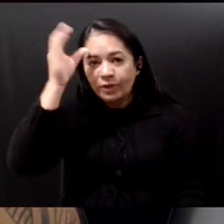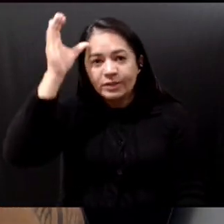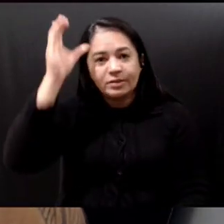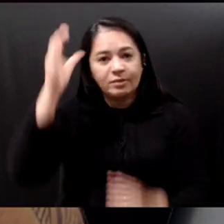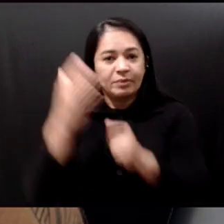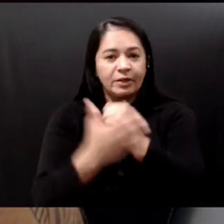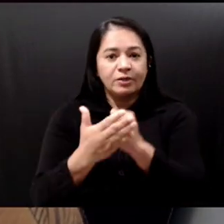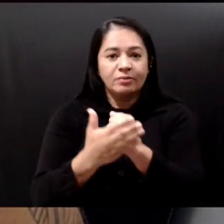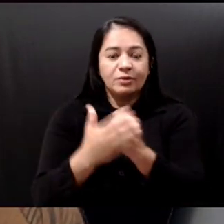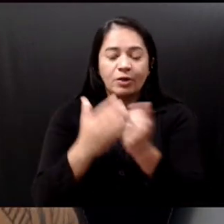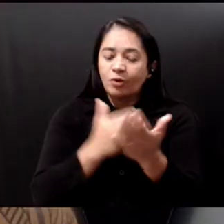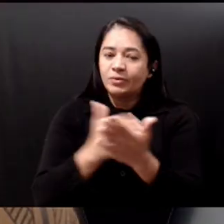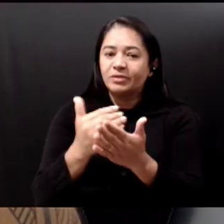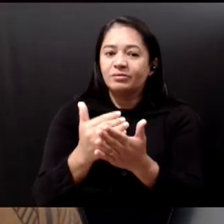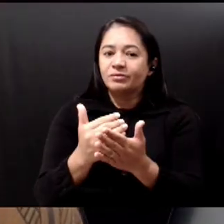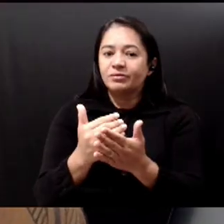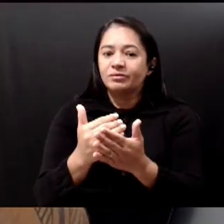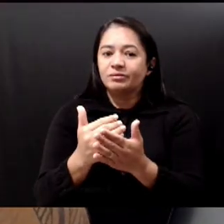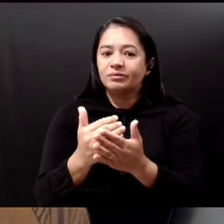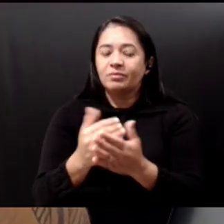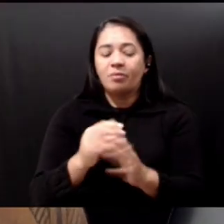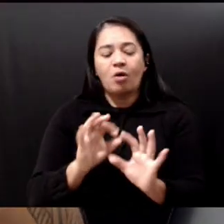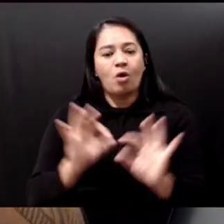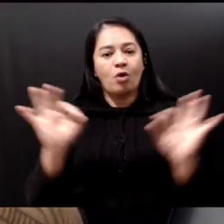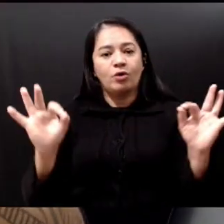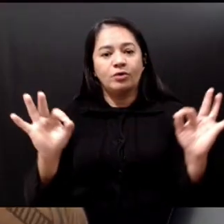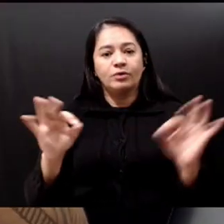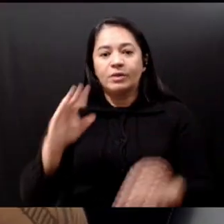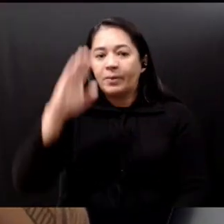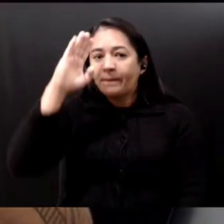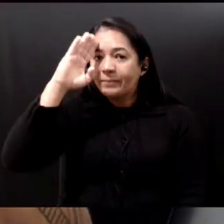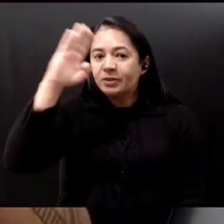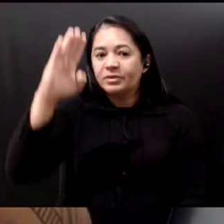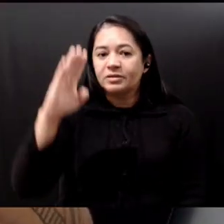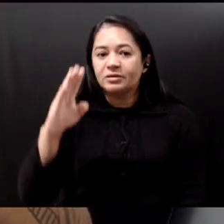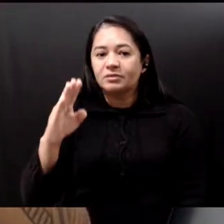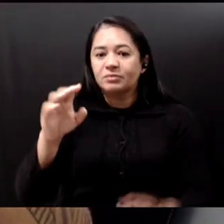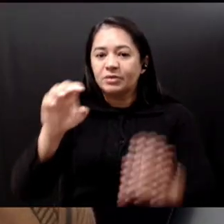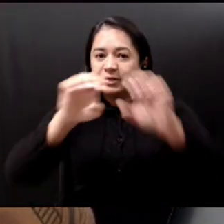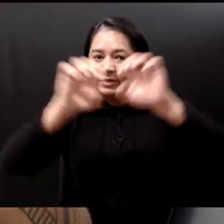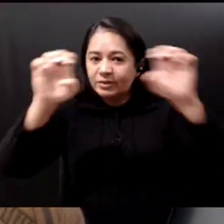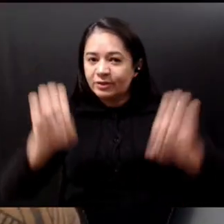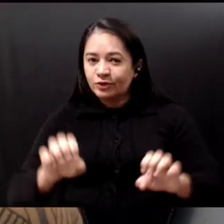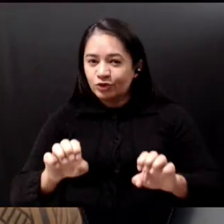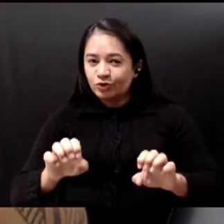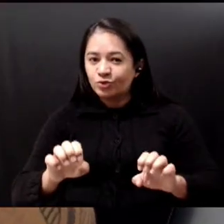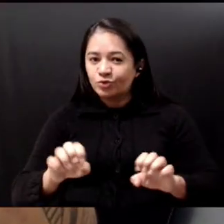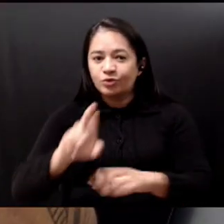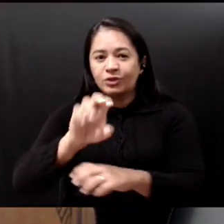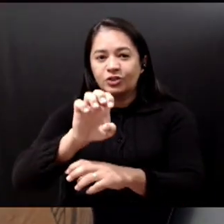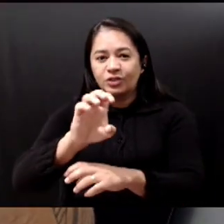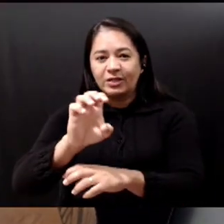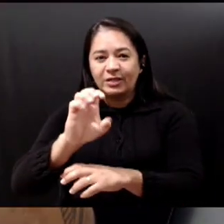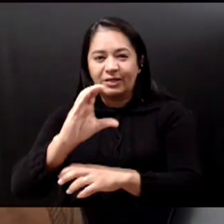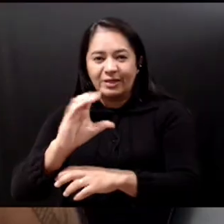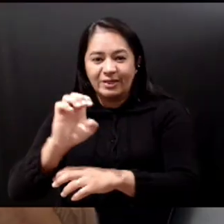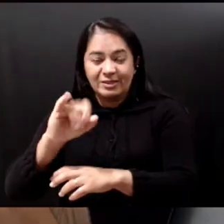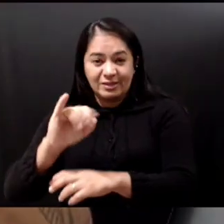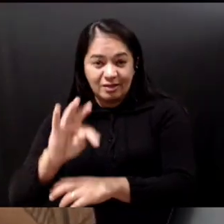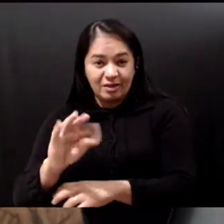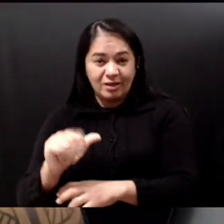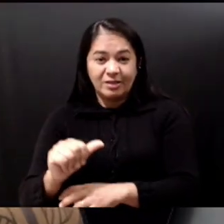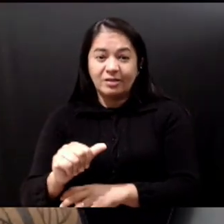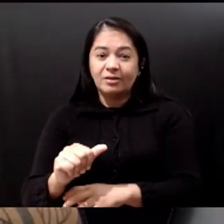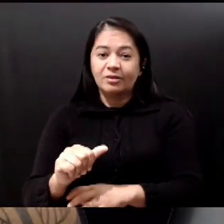ficaria muito bom neles, especialmente em estrutura de receita, que esse nome está bem alto agora, Sim. estrutura de receita, estrutura do modelo de